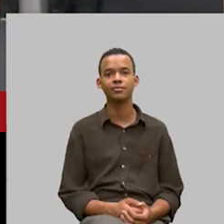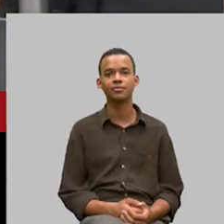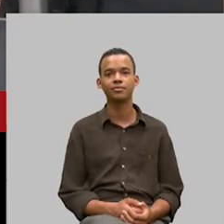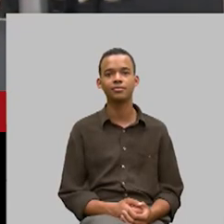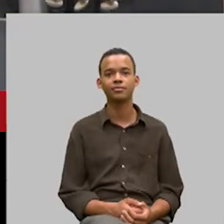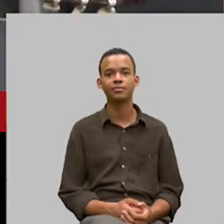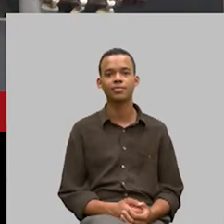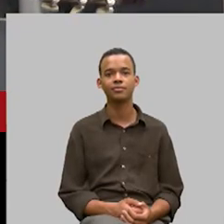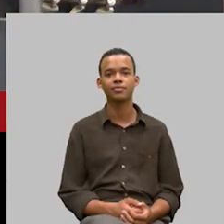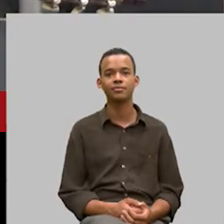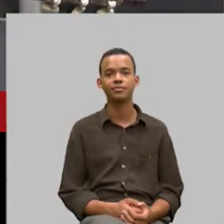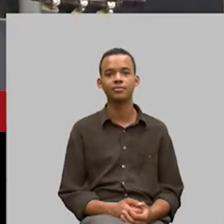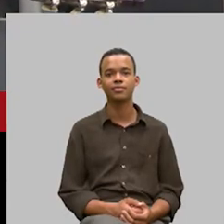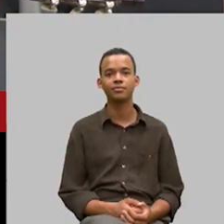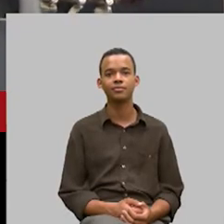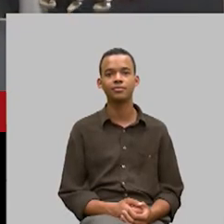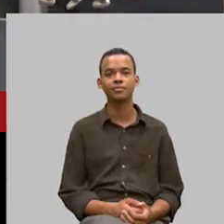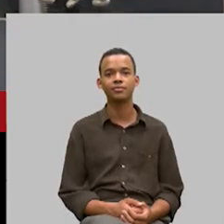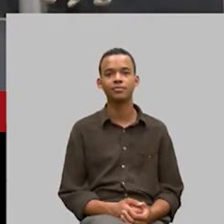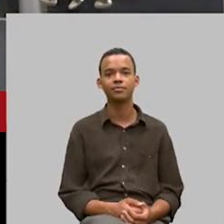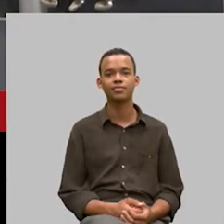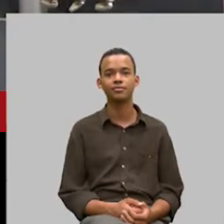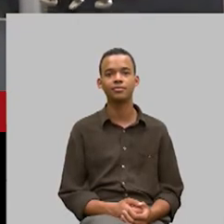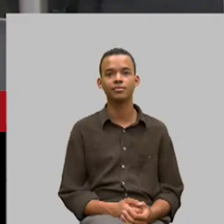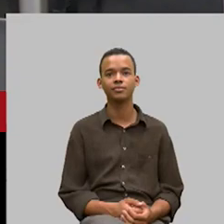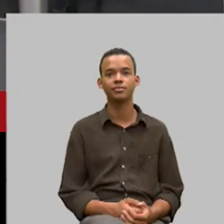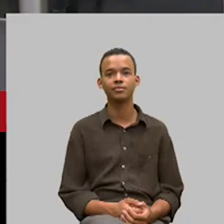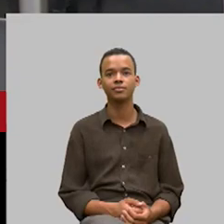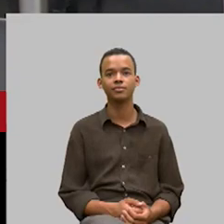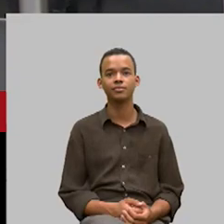agora a voz de um anjo